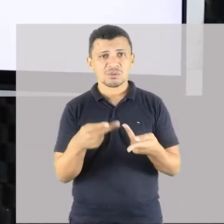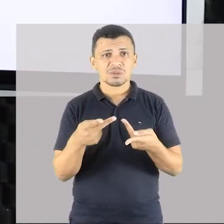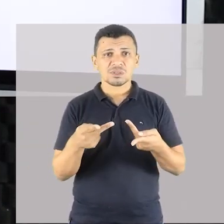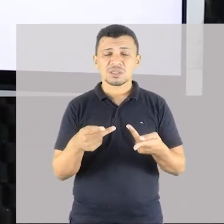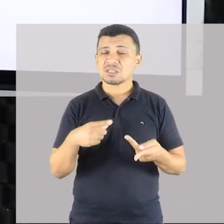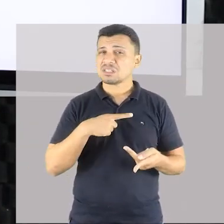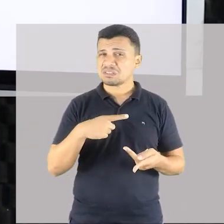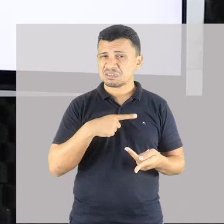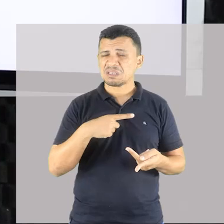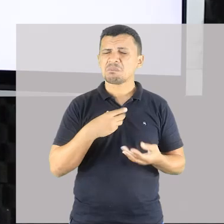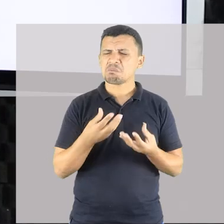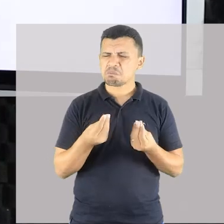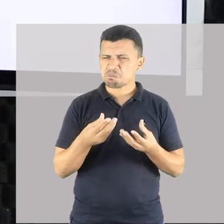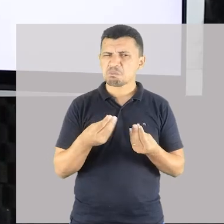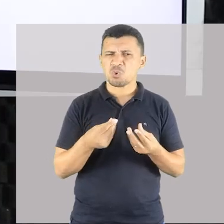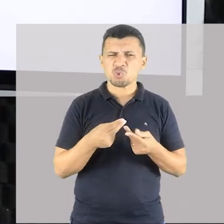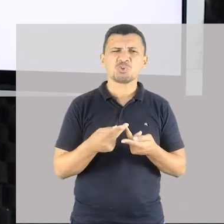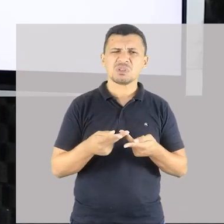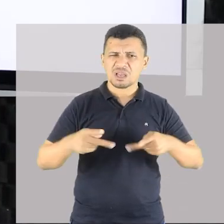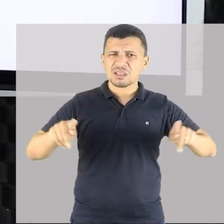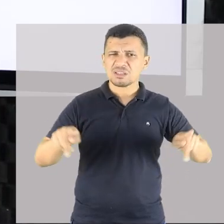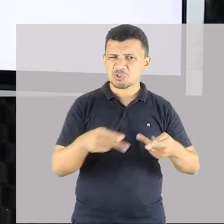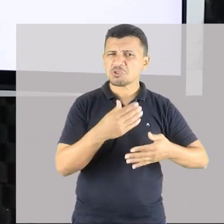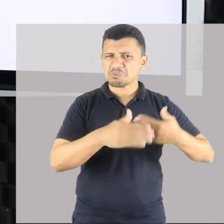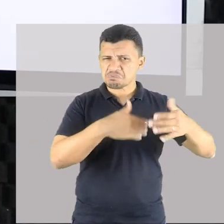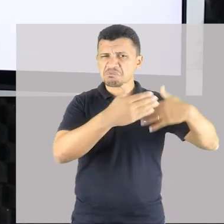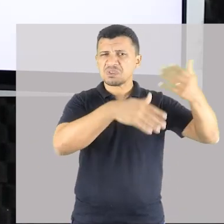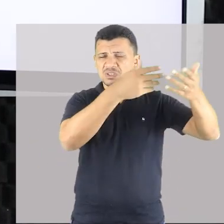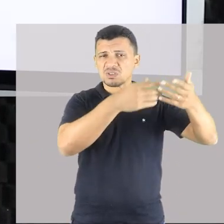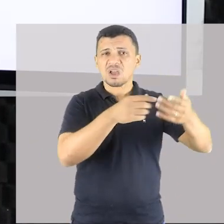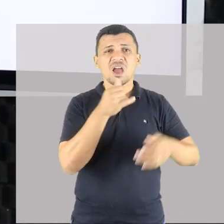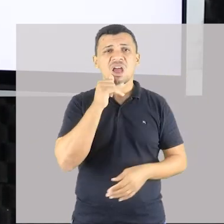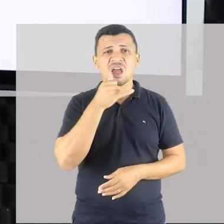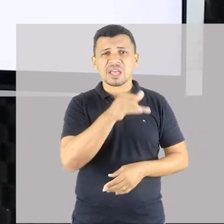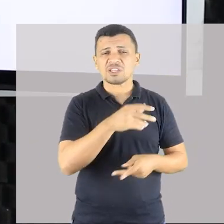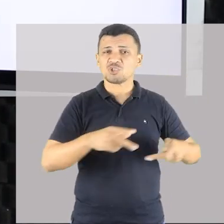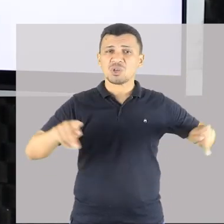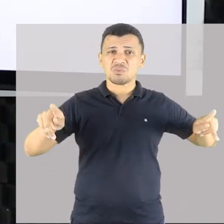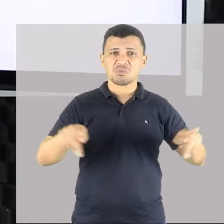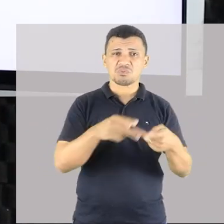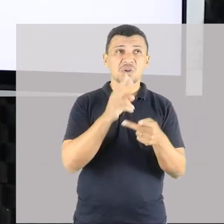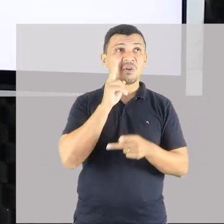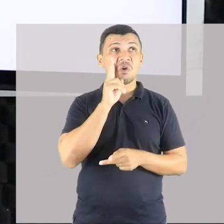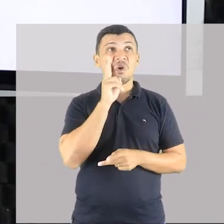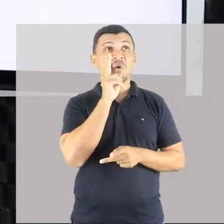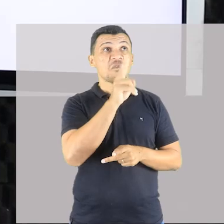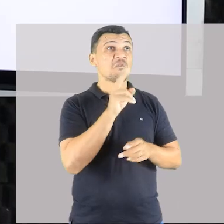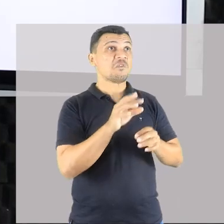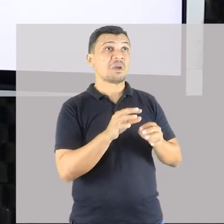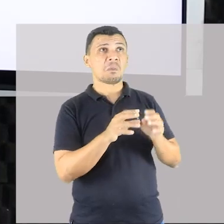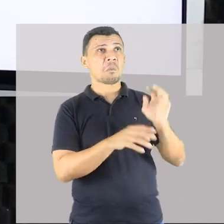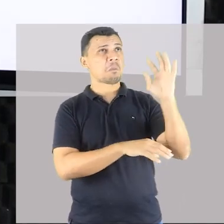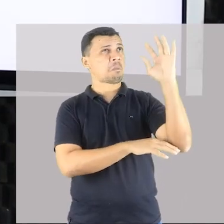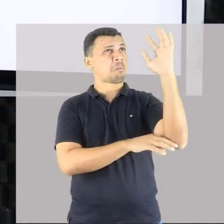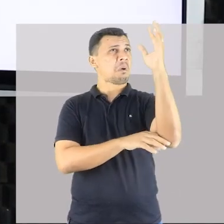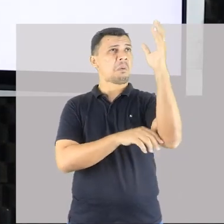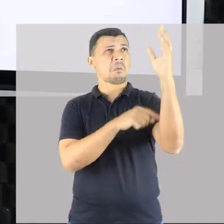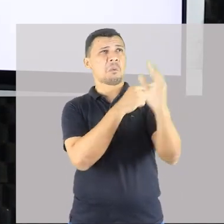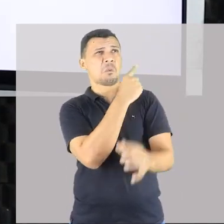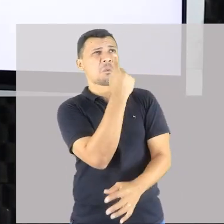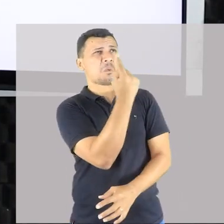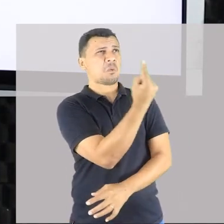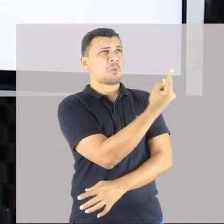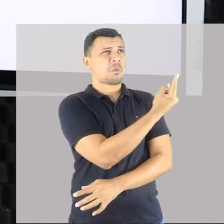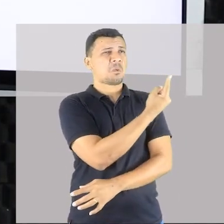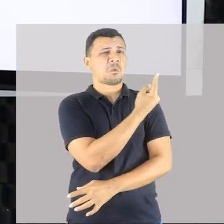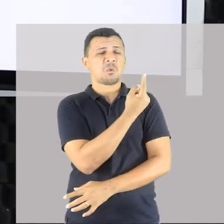está em grande atividade, grande desenvolvimento, a energia eólica. Aquelas hélices gigantescas, para que serve?